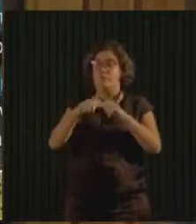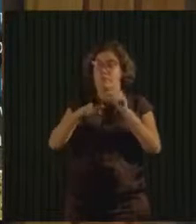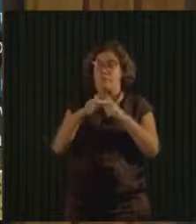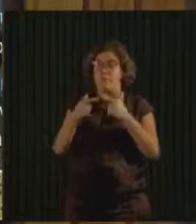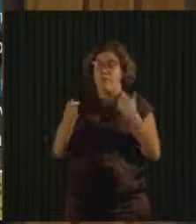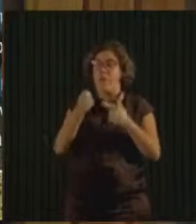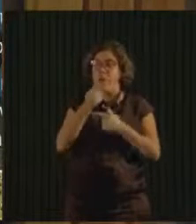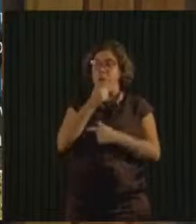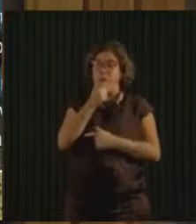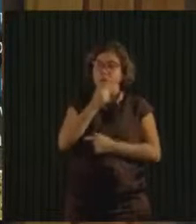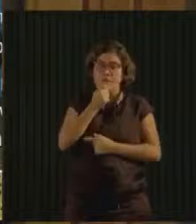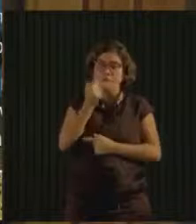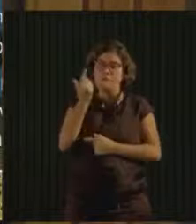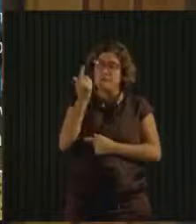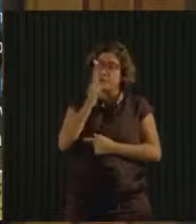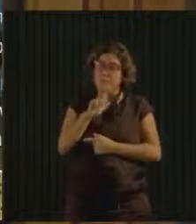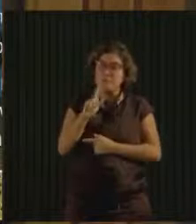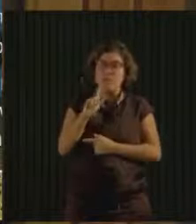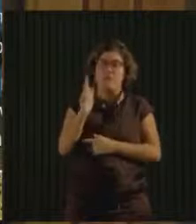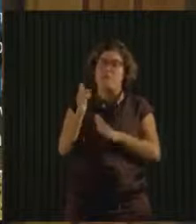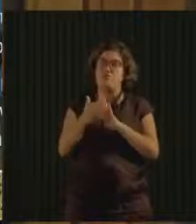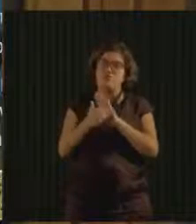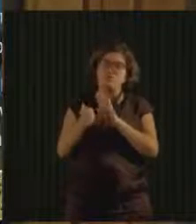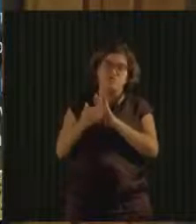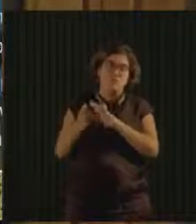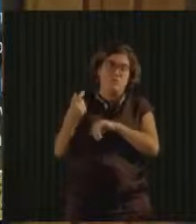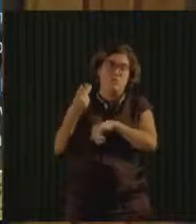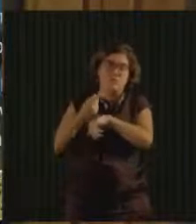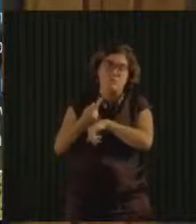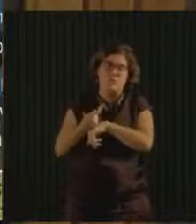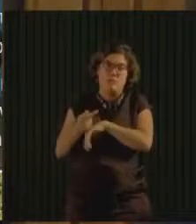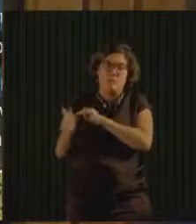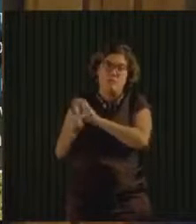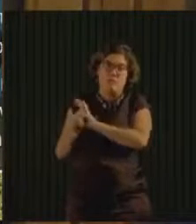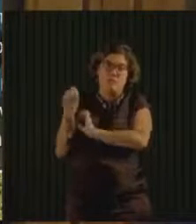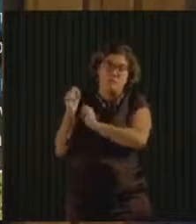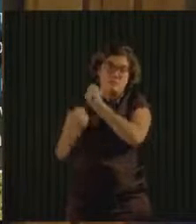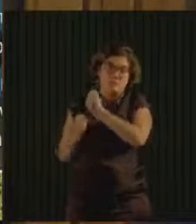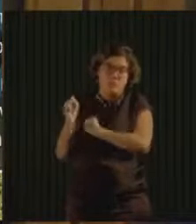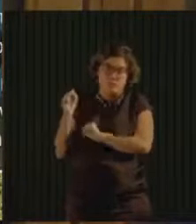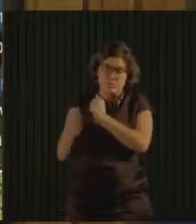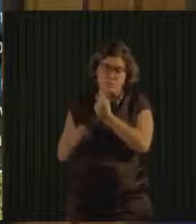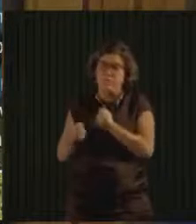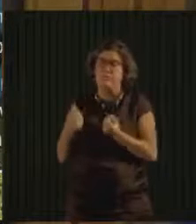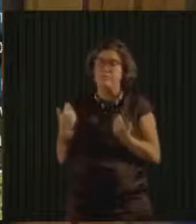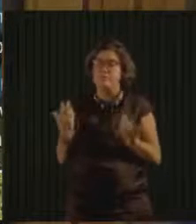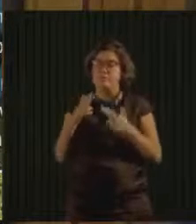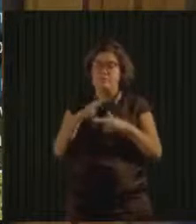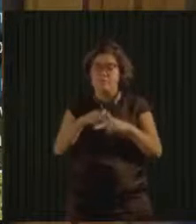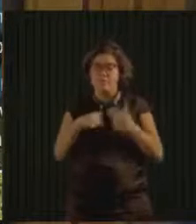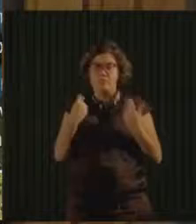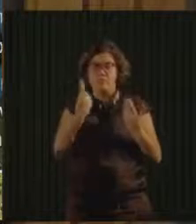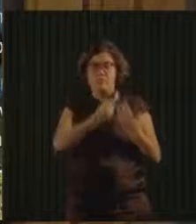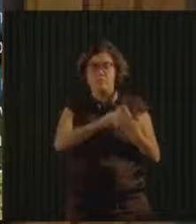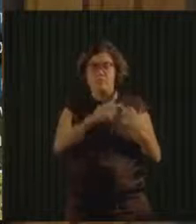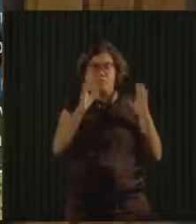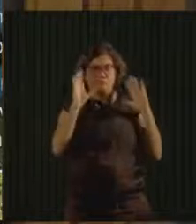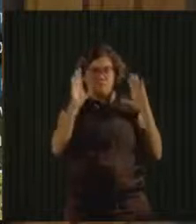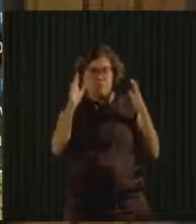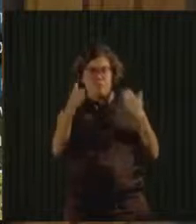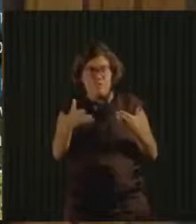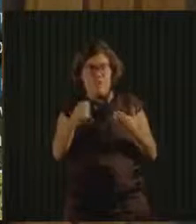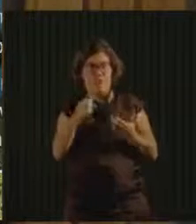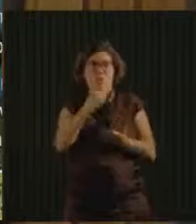não conseguiram eliminar o plástico da sua própria industrialização. Então, por isso, nós focamos